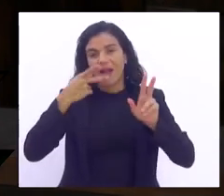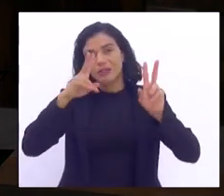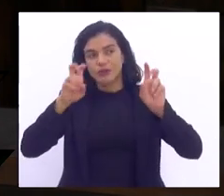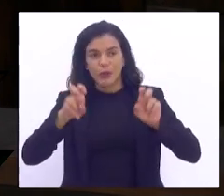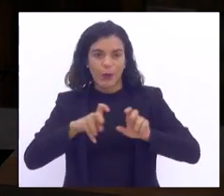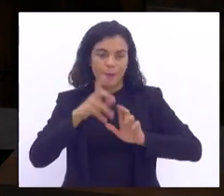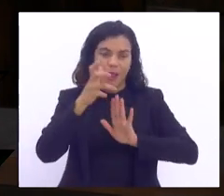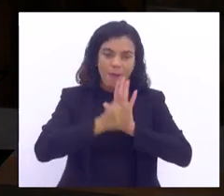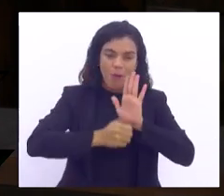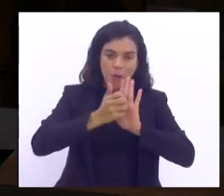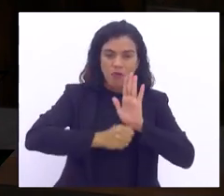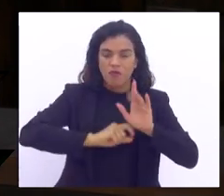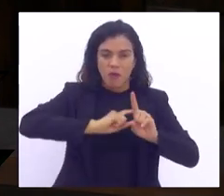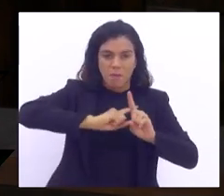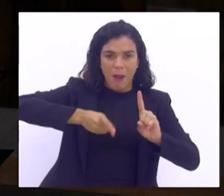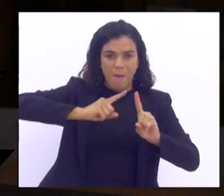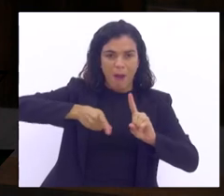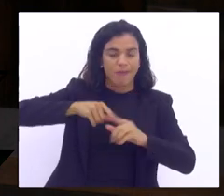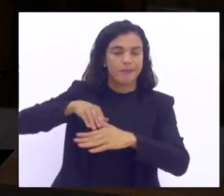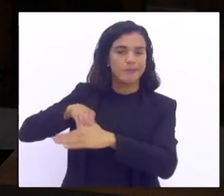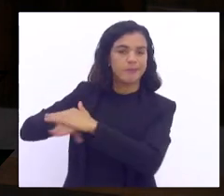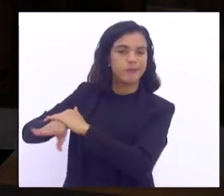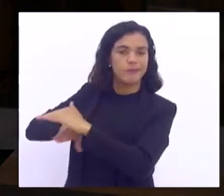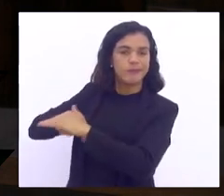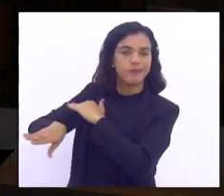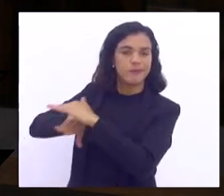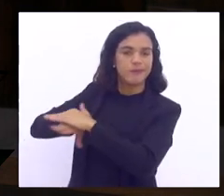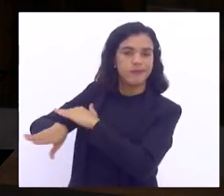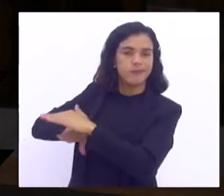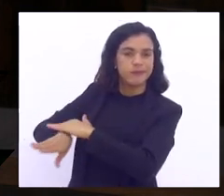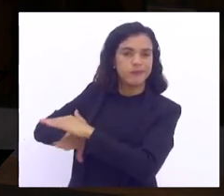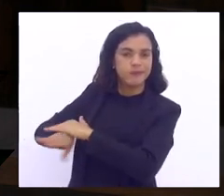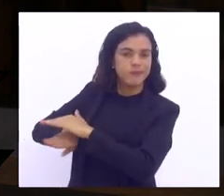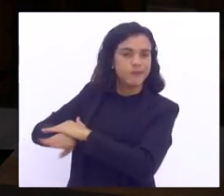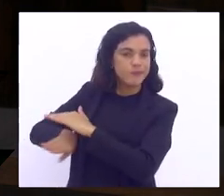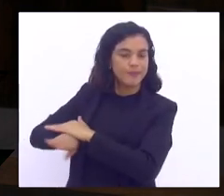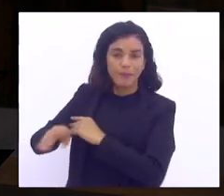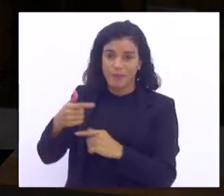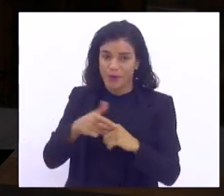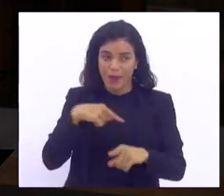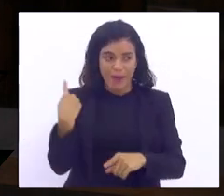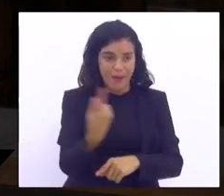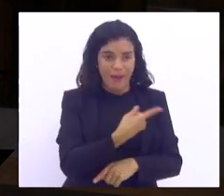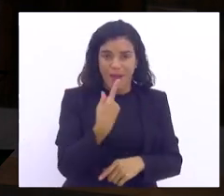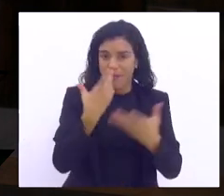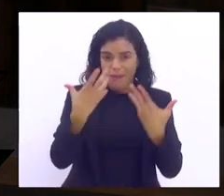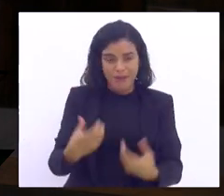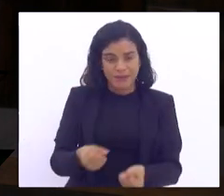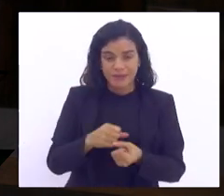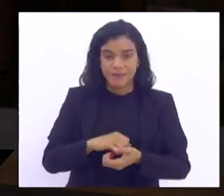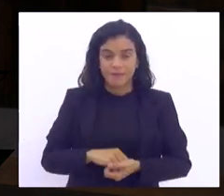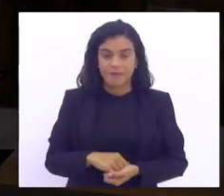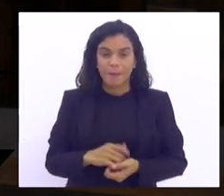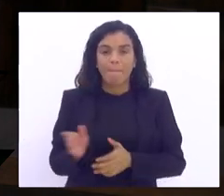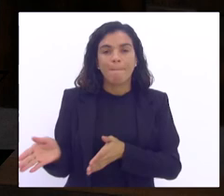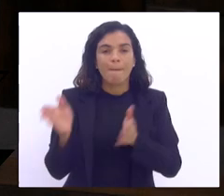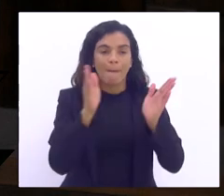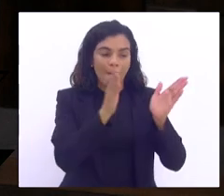que foram negados, arquivados, rejeitados pelo Parlamento. Então, nós temos, de um